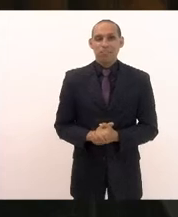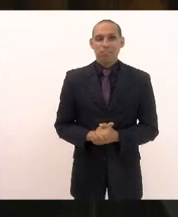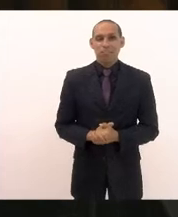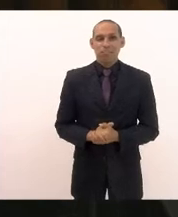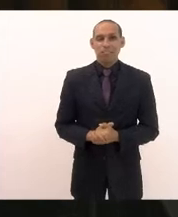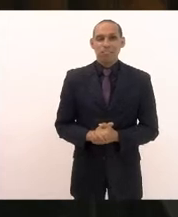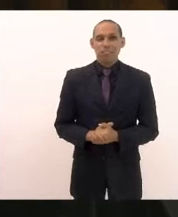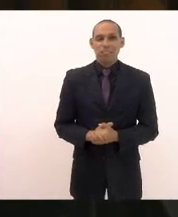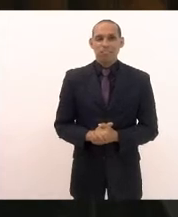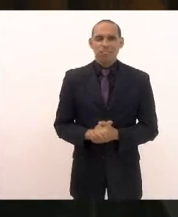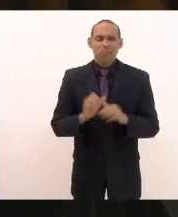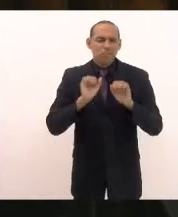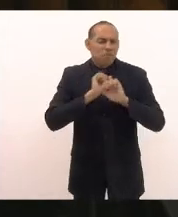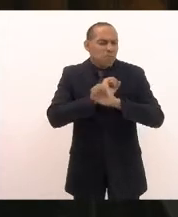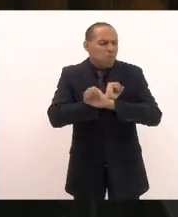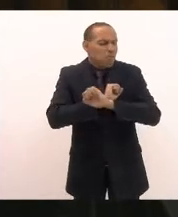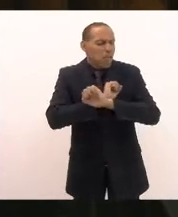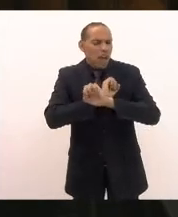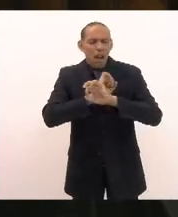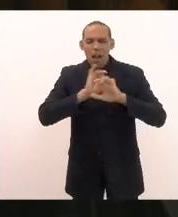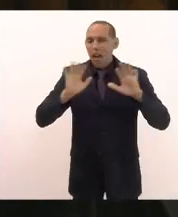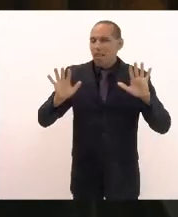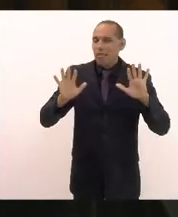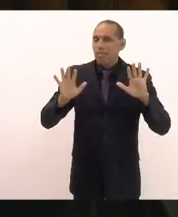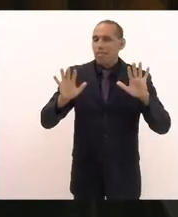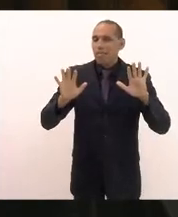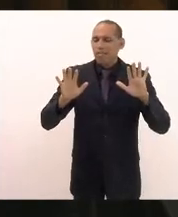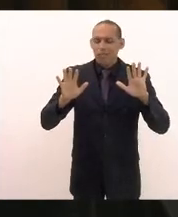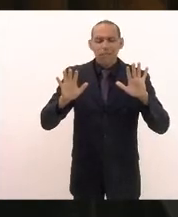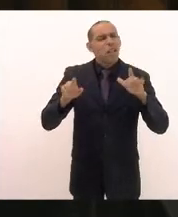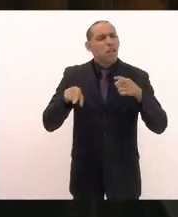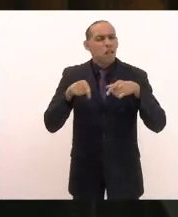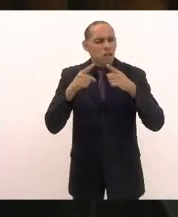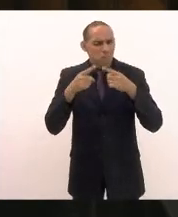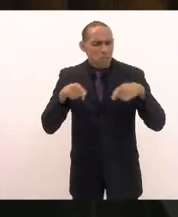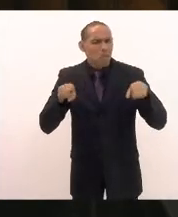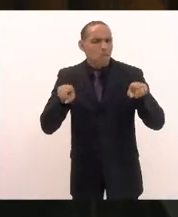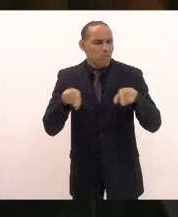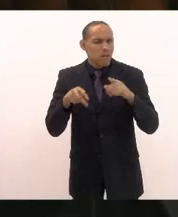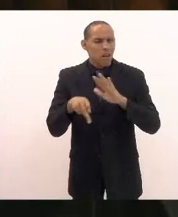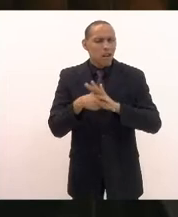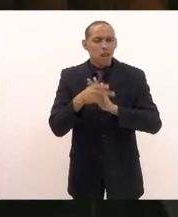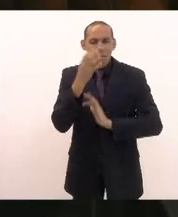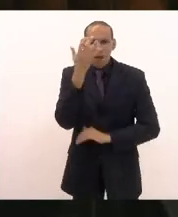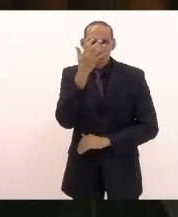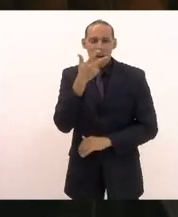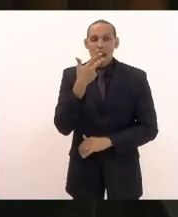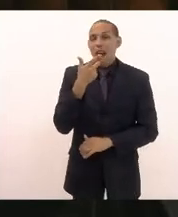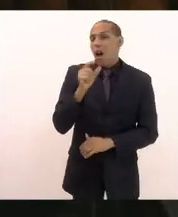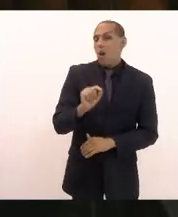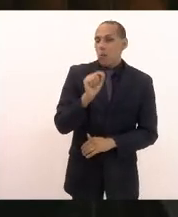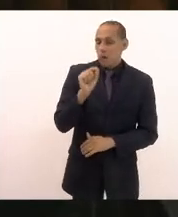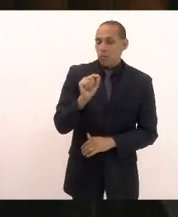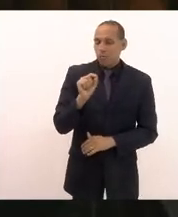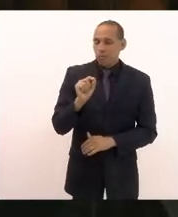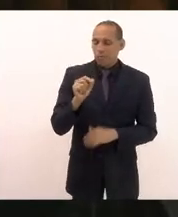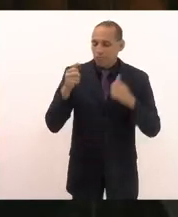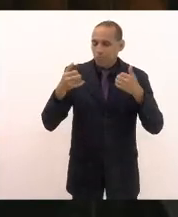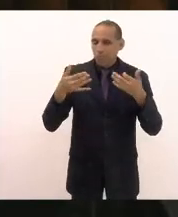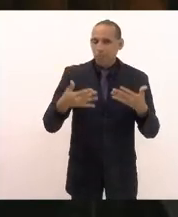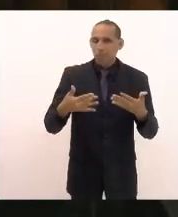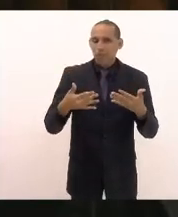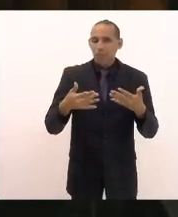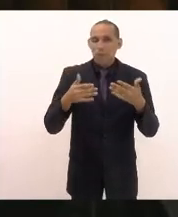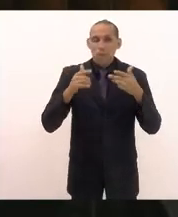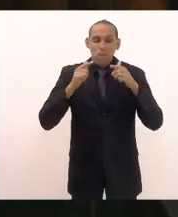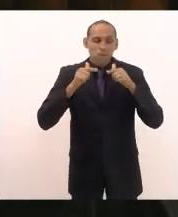bastante esclarecedores. Tem uma música, uma marchinha de carnaval, que diz o seguinte: quantos